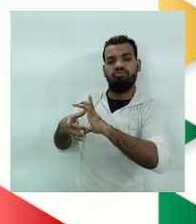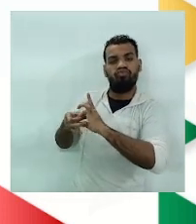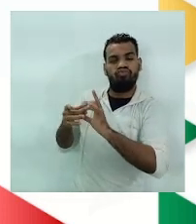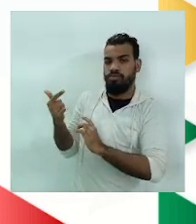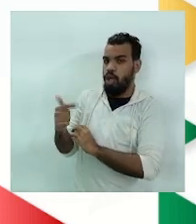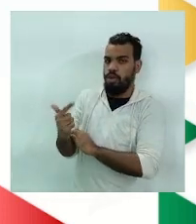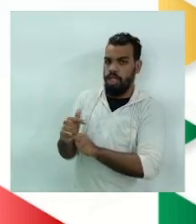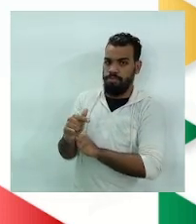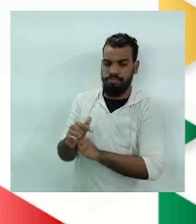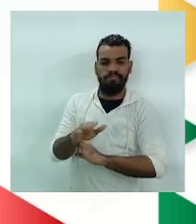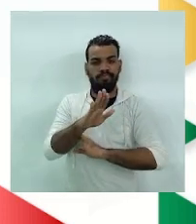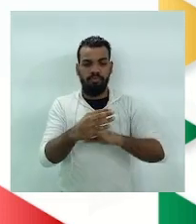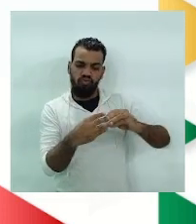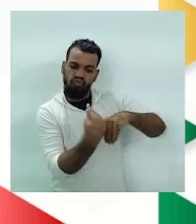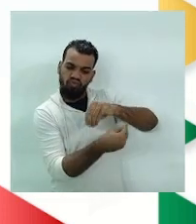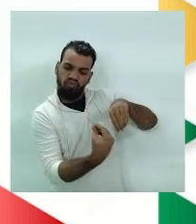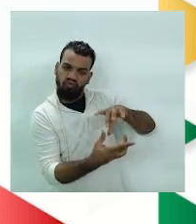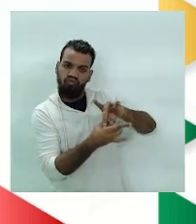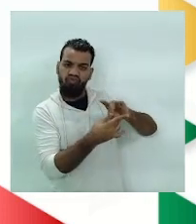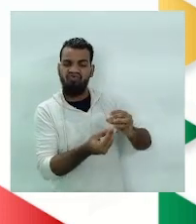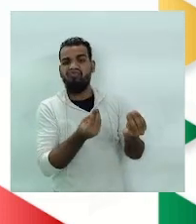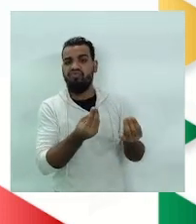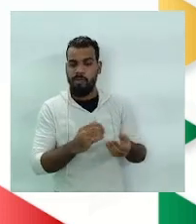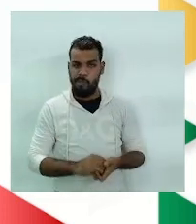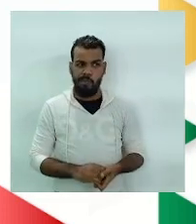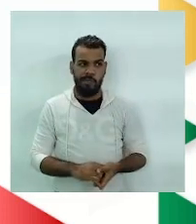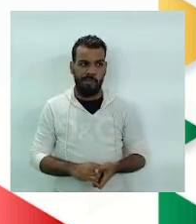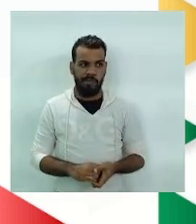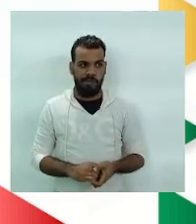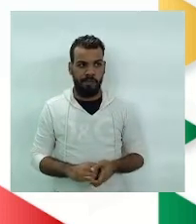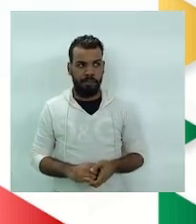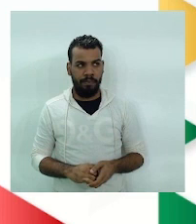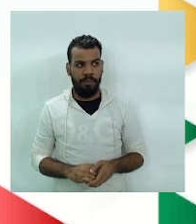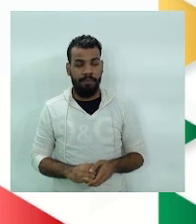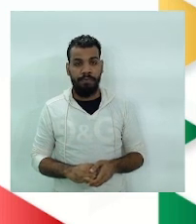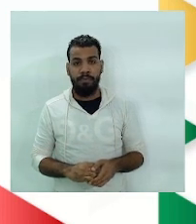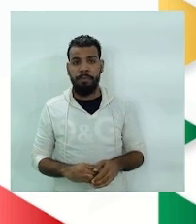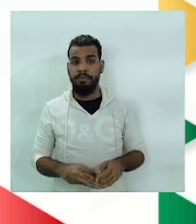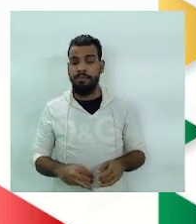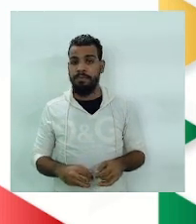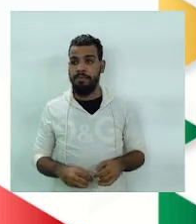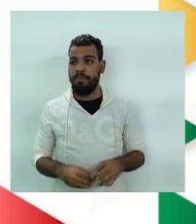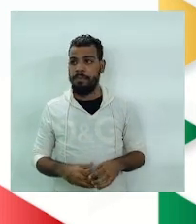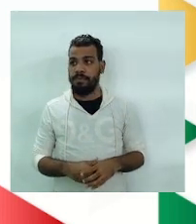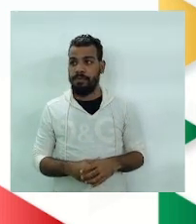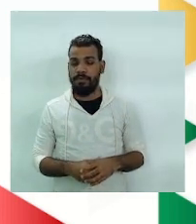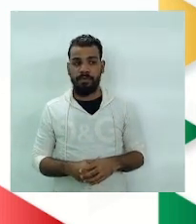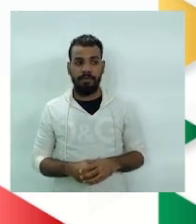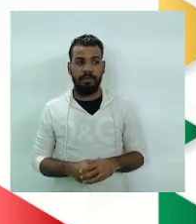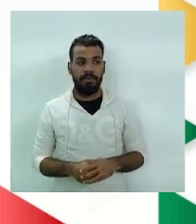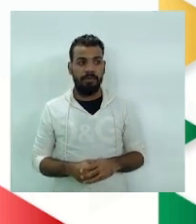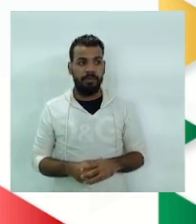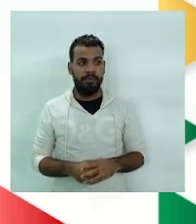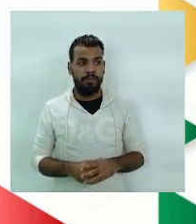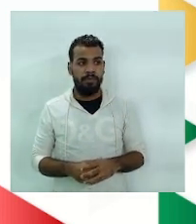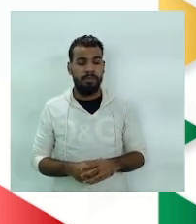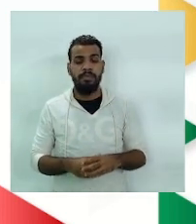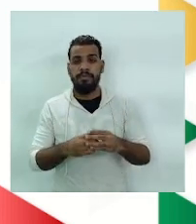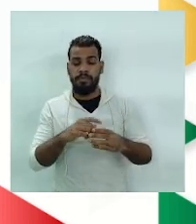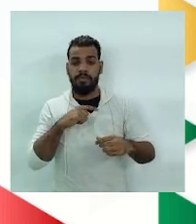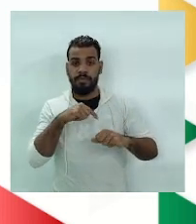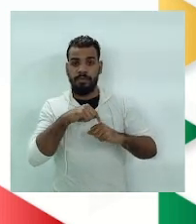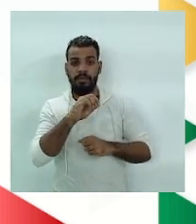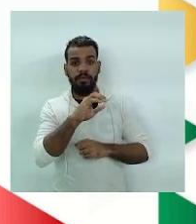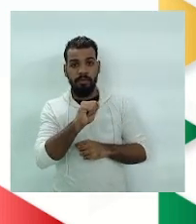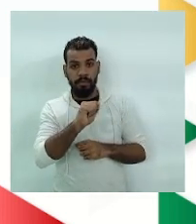rochas homogêneas, vocês podem observarem que basicamente é constituída por um tipo de mineral. Um exemplo, o